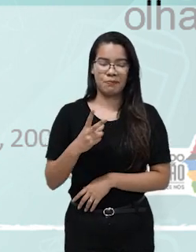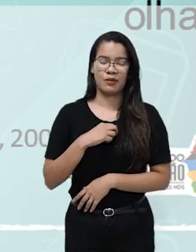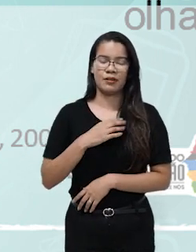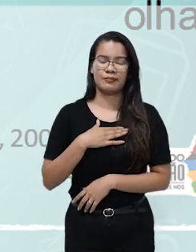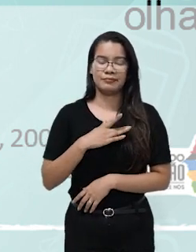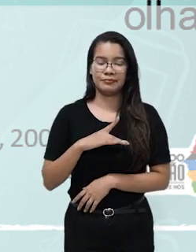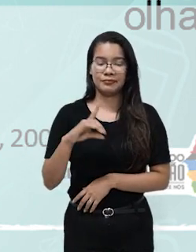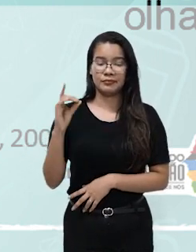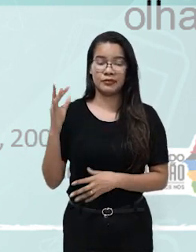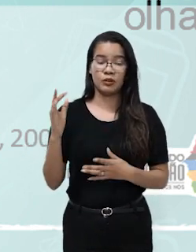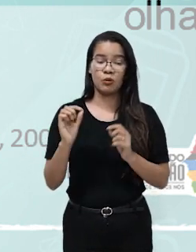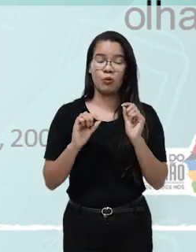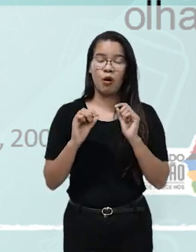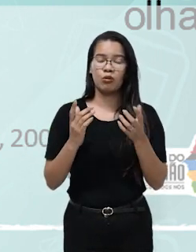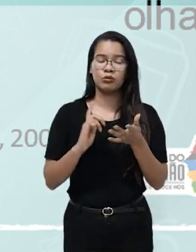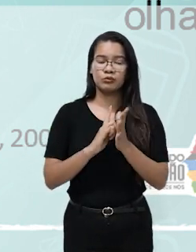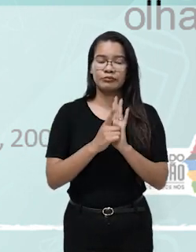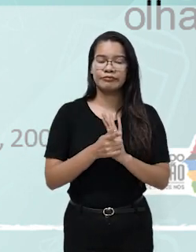é esse?